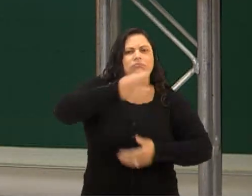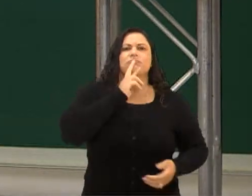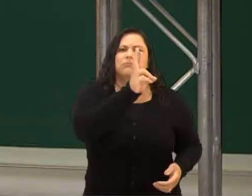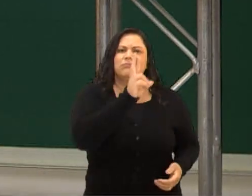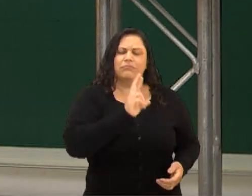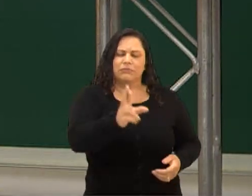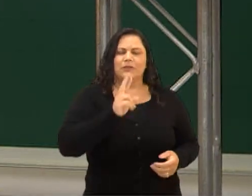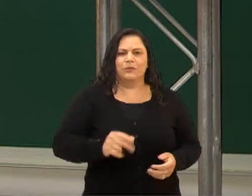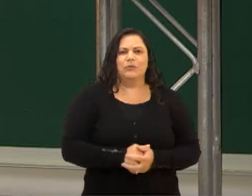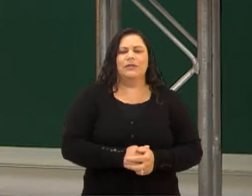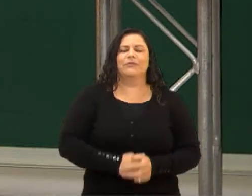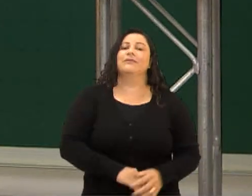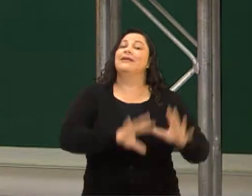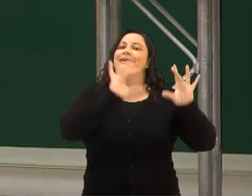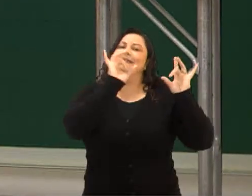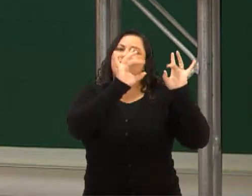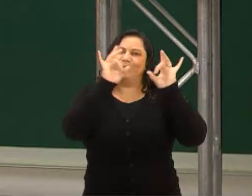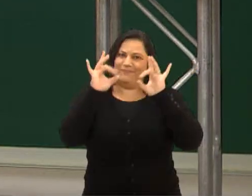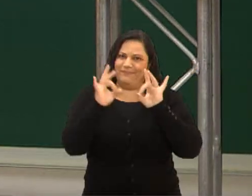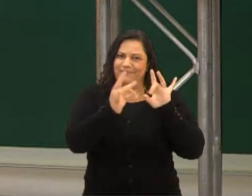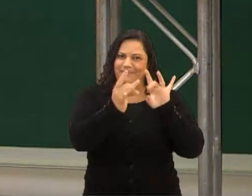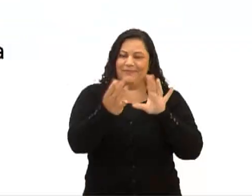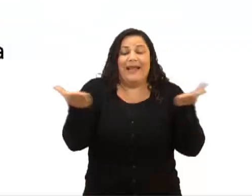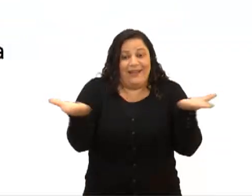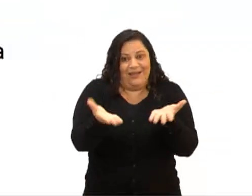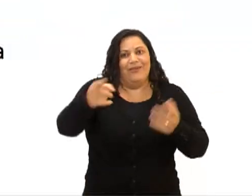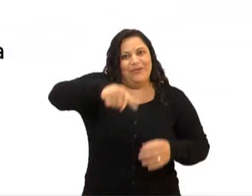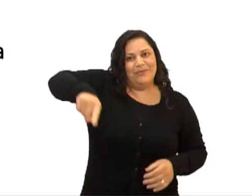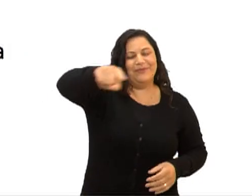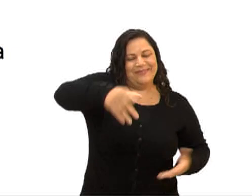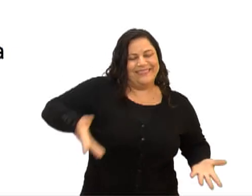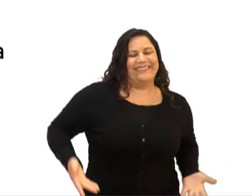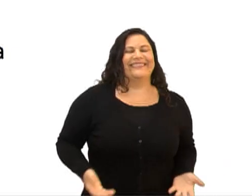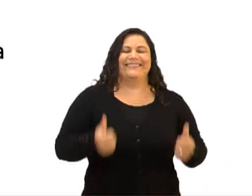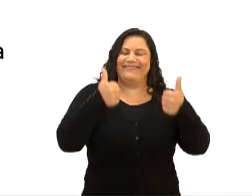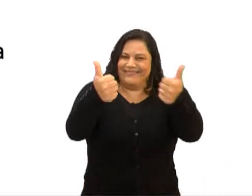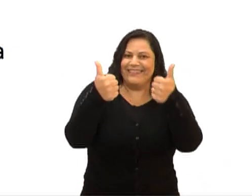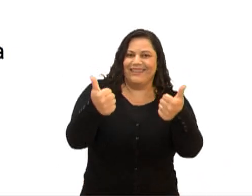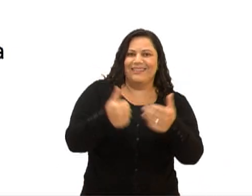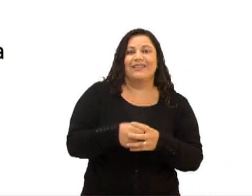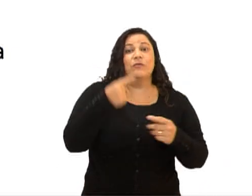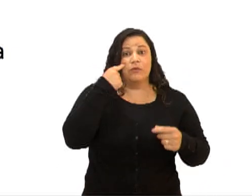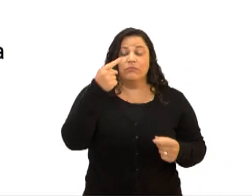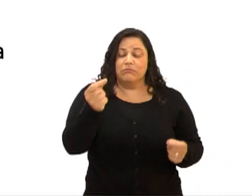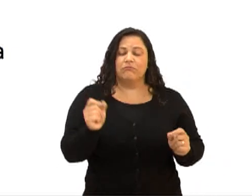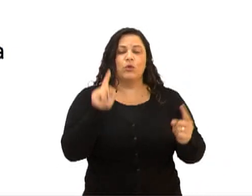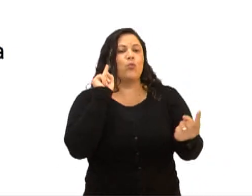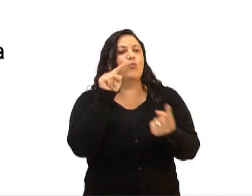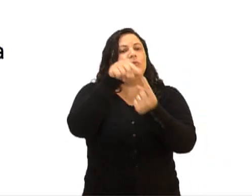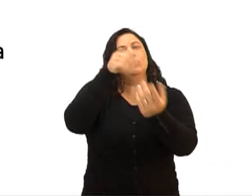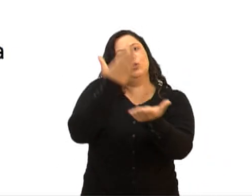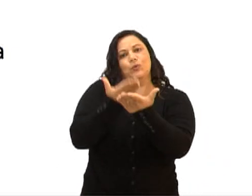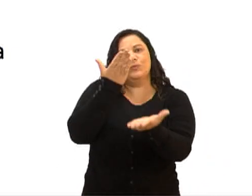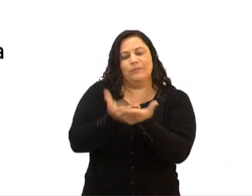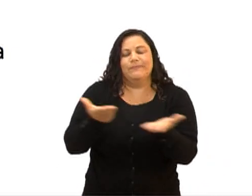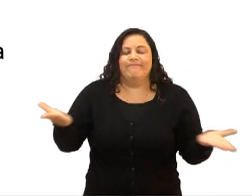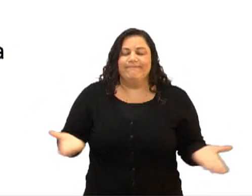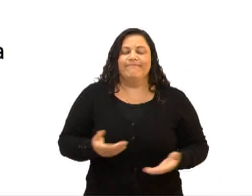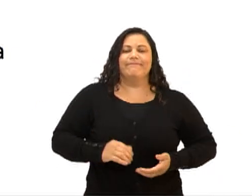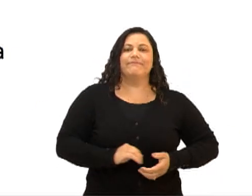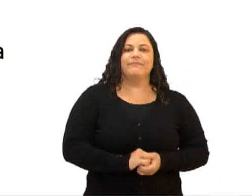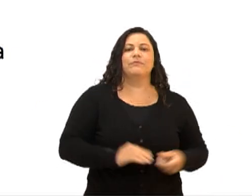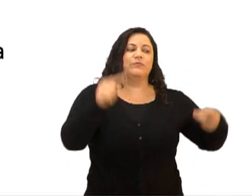dando feedback para vocês, ok? Então, vamos ler aqui comigo, pessoal, os objetivos dessa aula? Então, observem lá o nosso primeiro